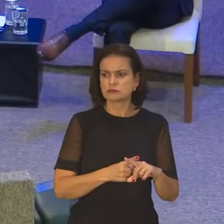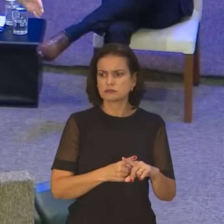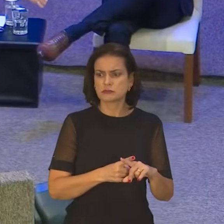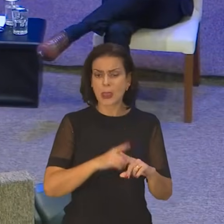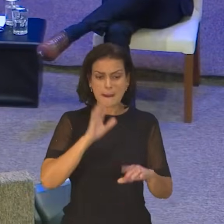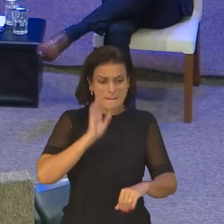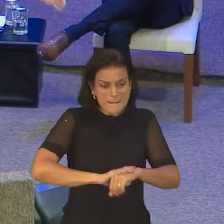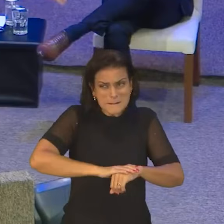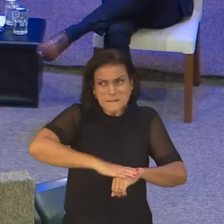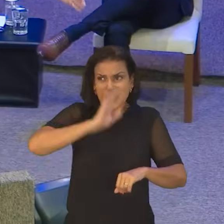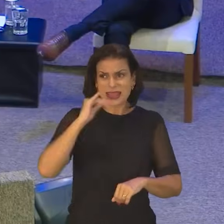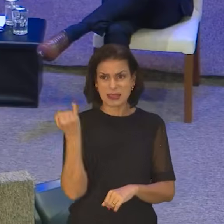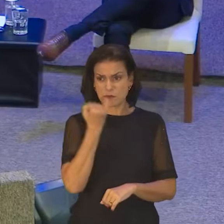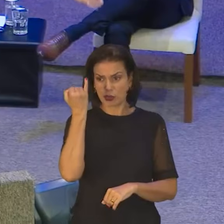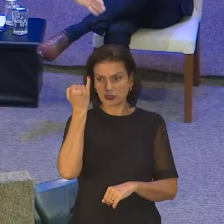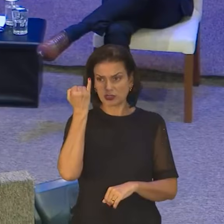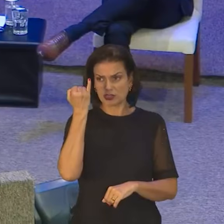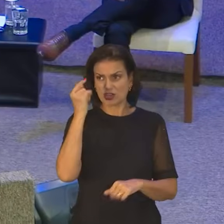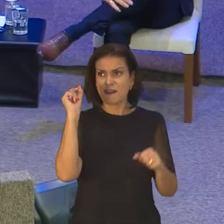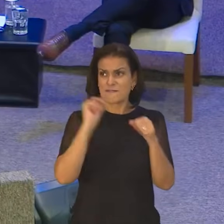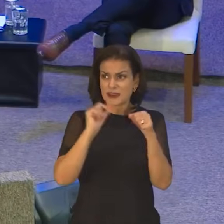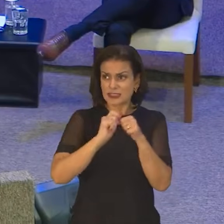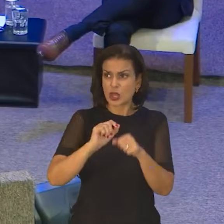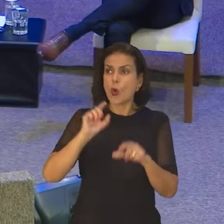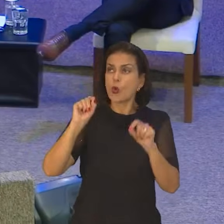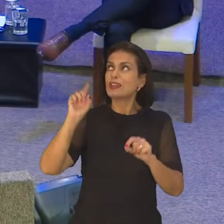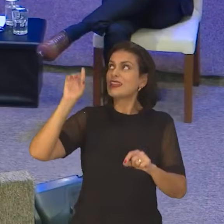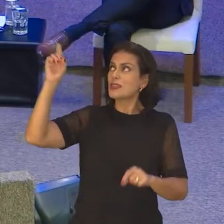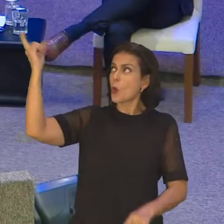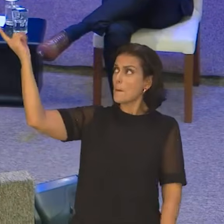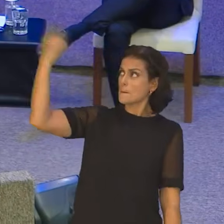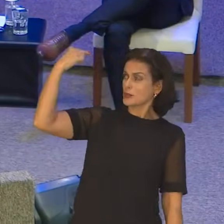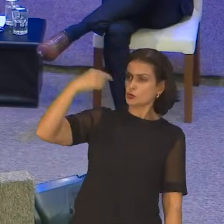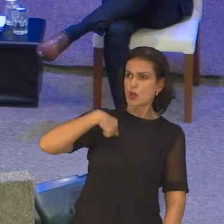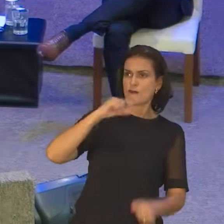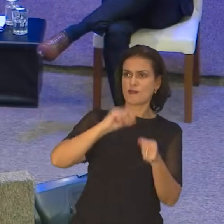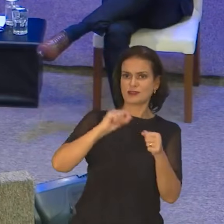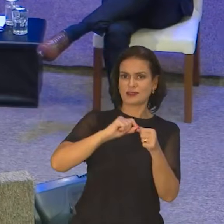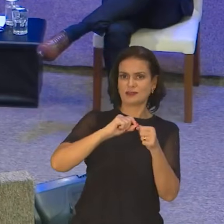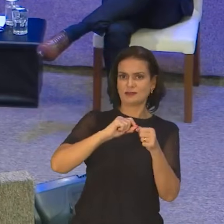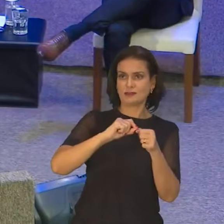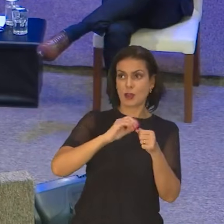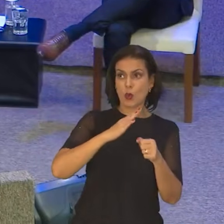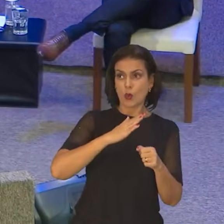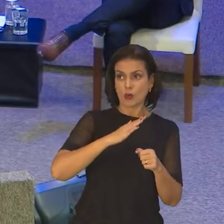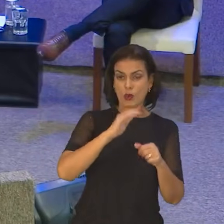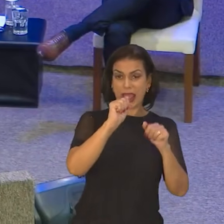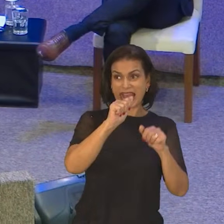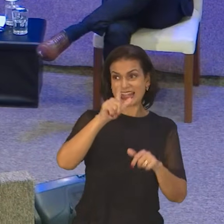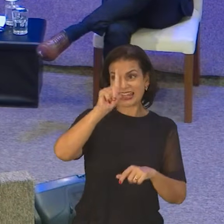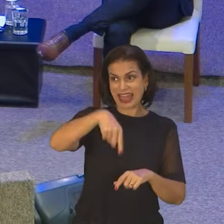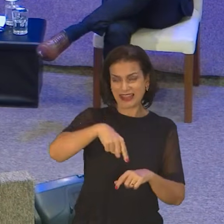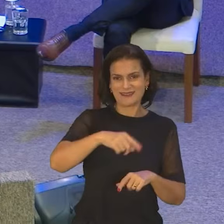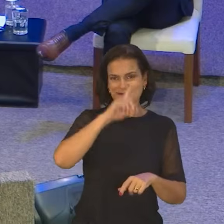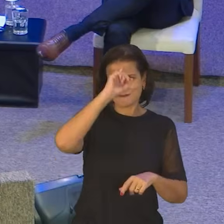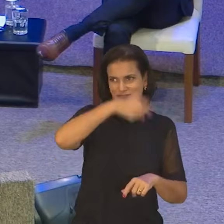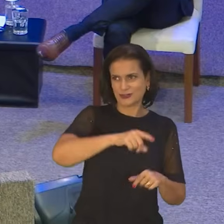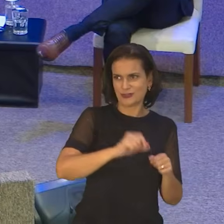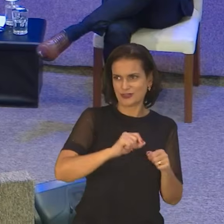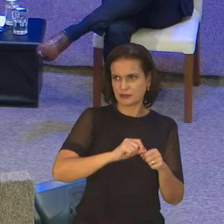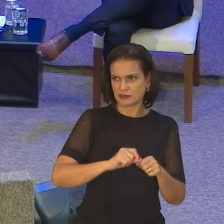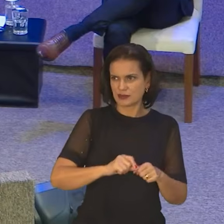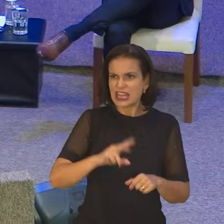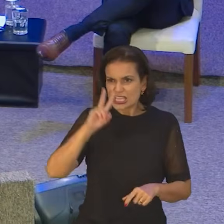mais importante, eu faço o que meu Deus me mandou fazer. Você já viu um homem